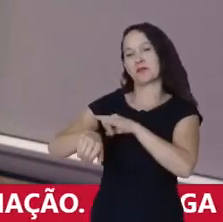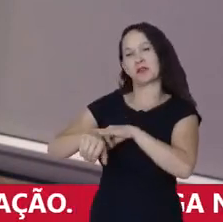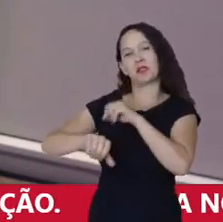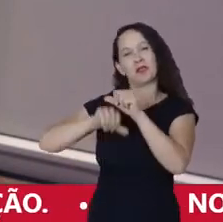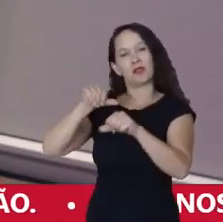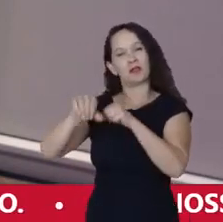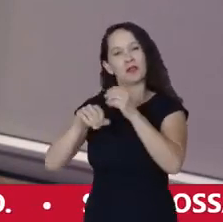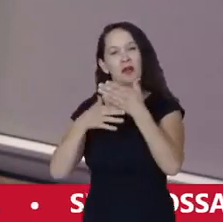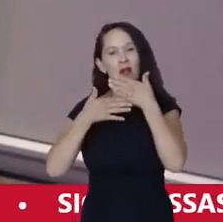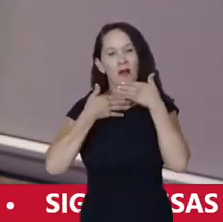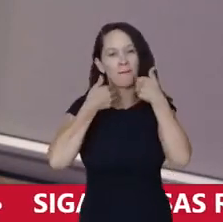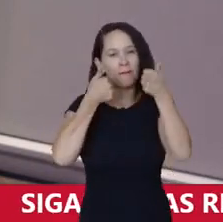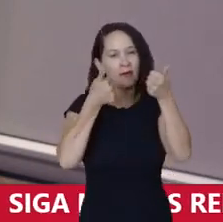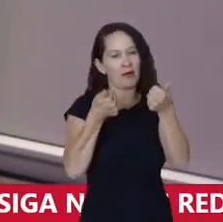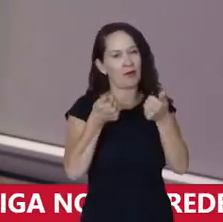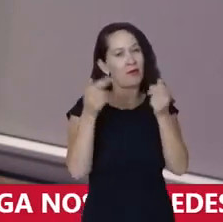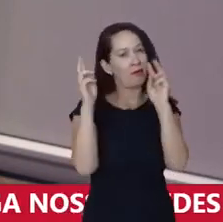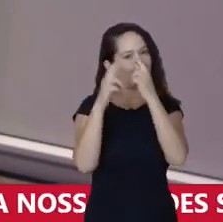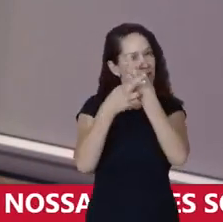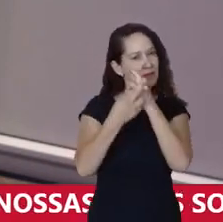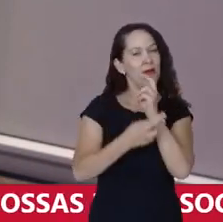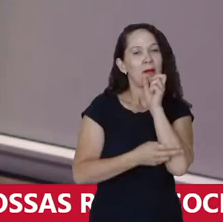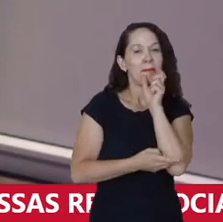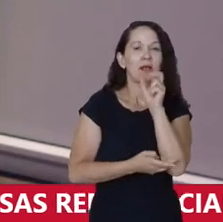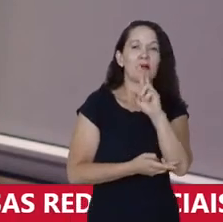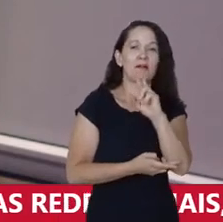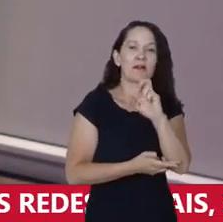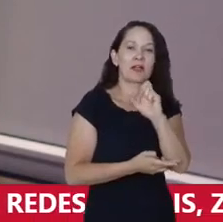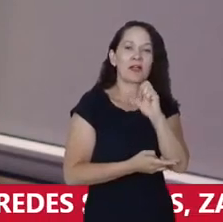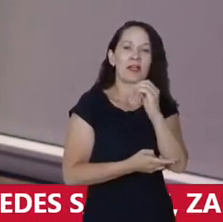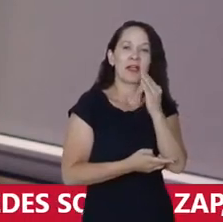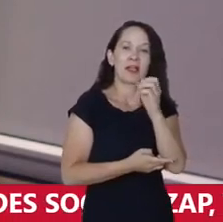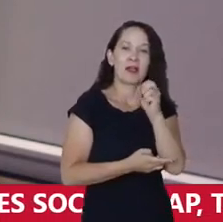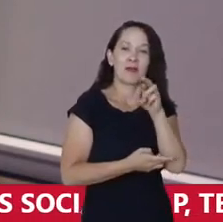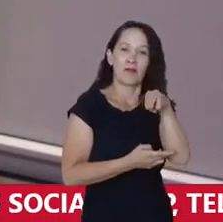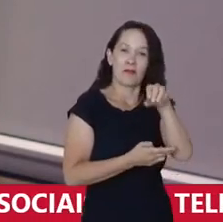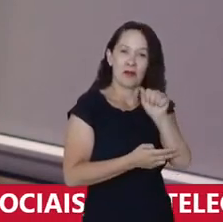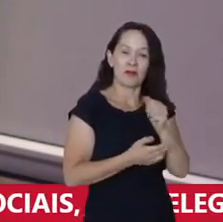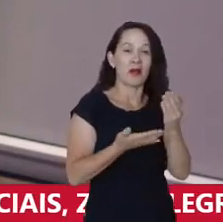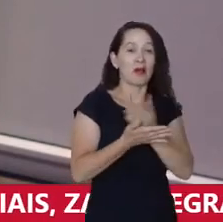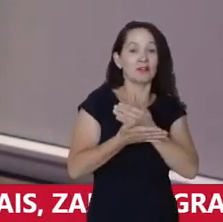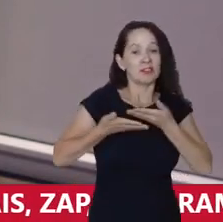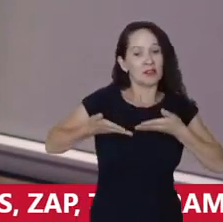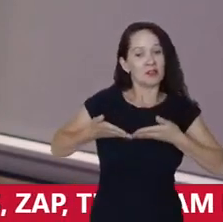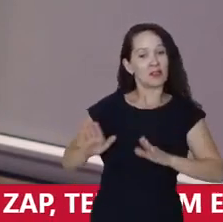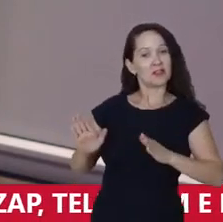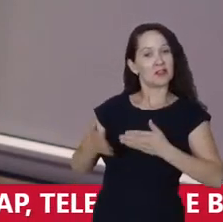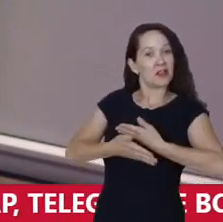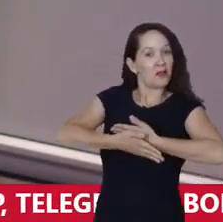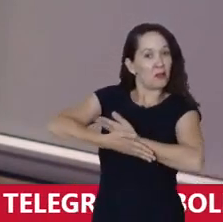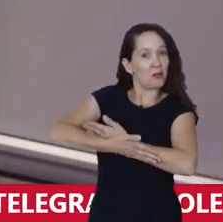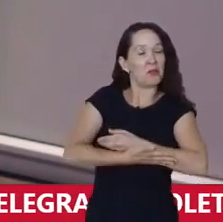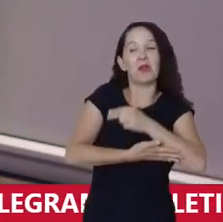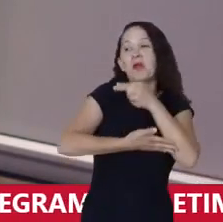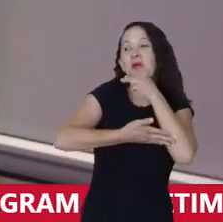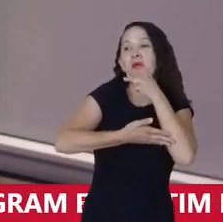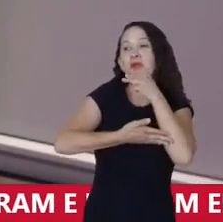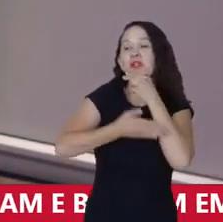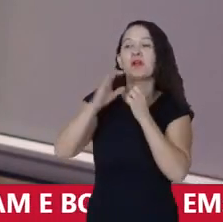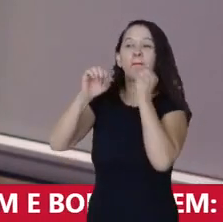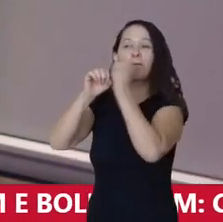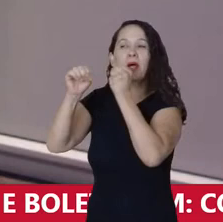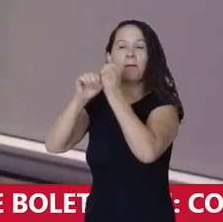azulejo melhor. Às vezes você vai receber uma netinha, então põe um cômodo a mais para quando a netinha for lá.